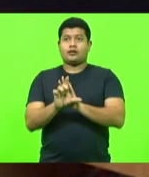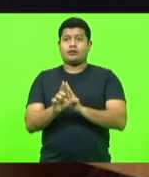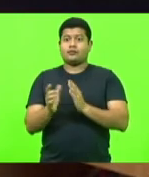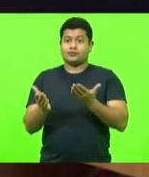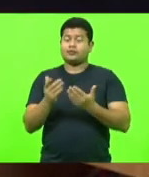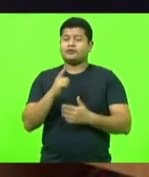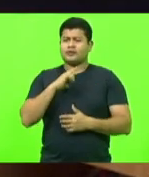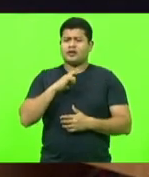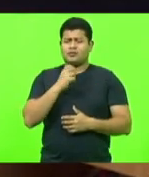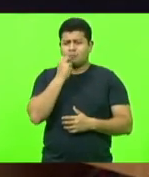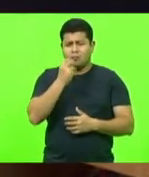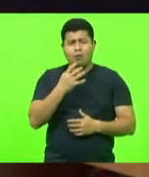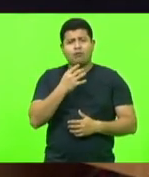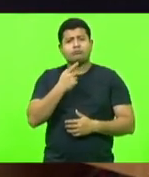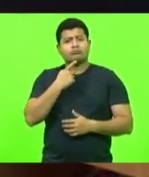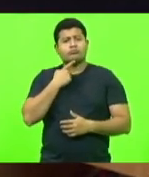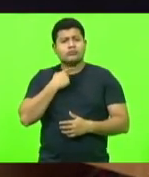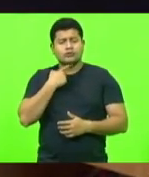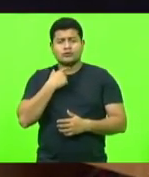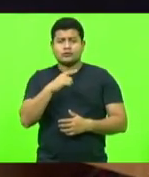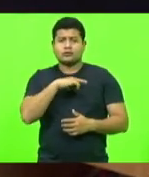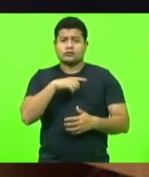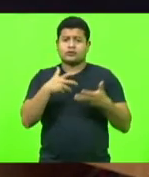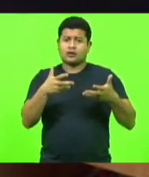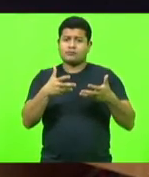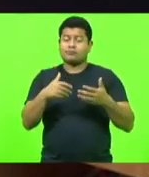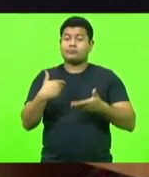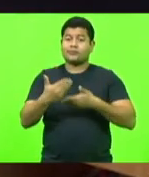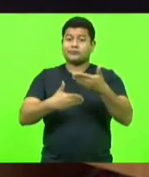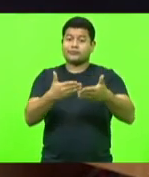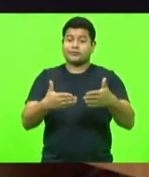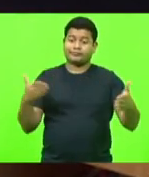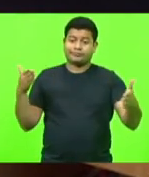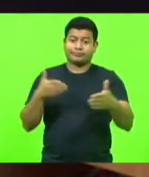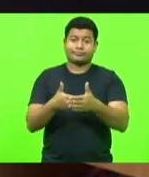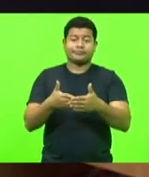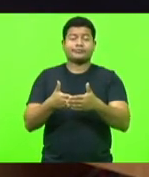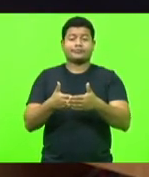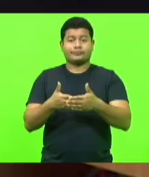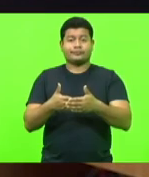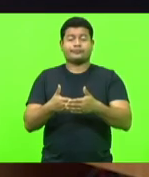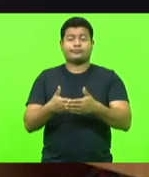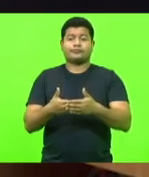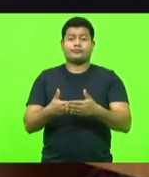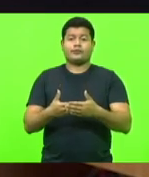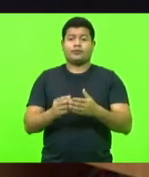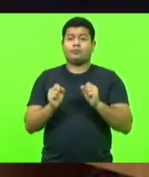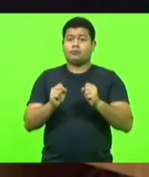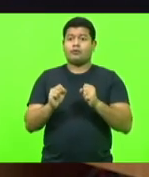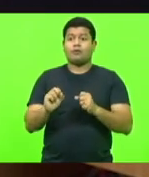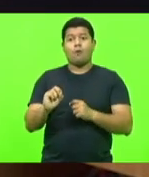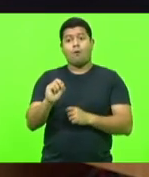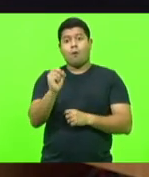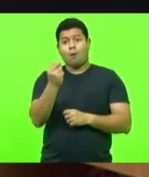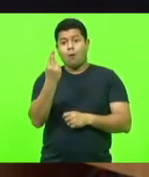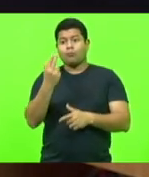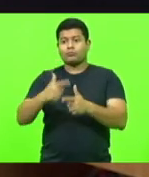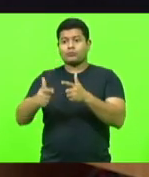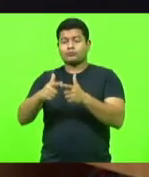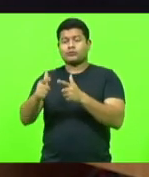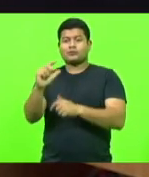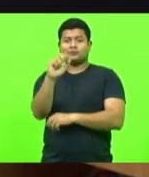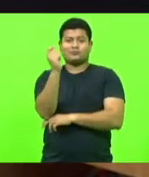intenção, se mostrando inexequível ou causando um problema para os contratos atuais, é que eu